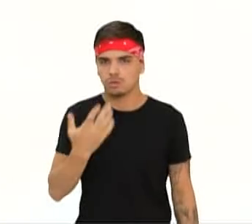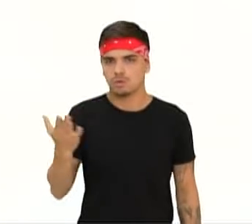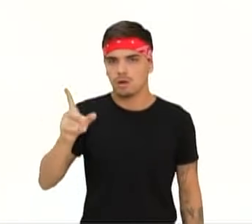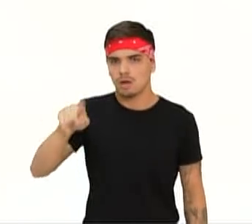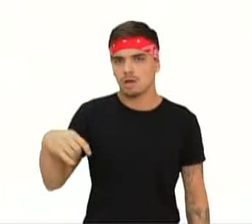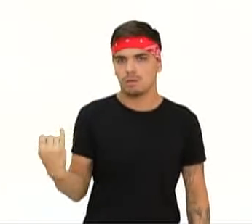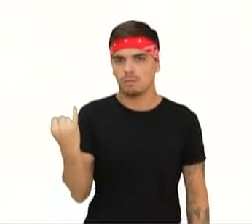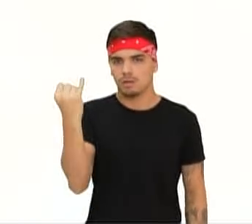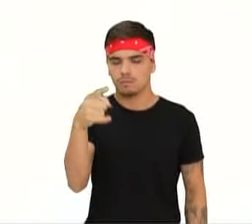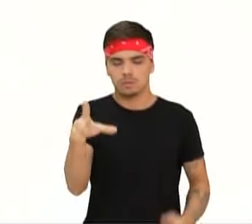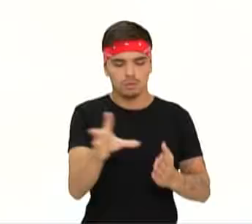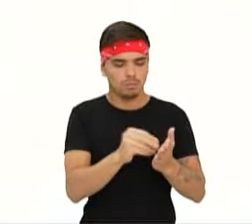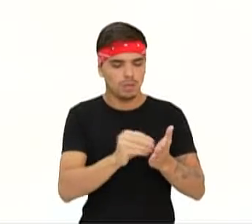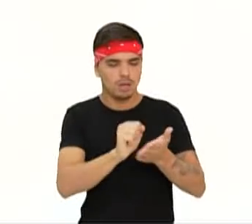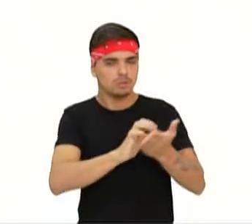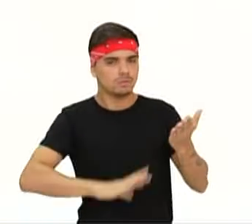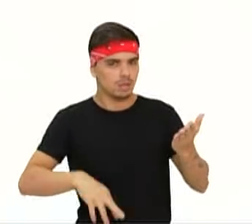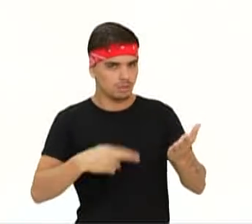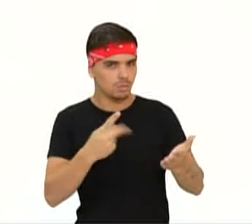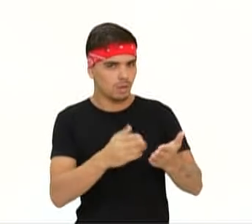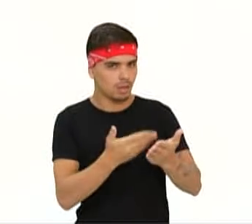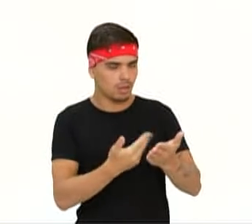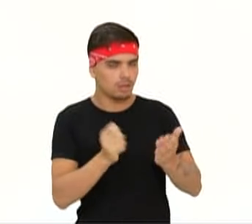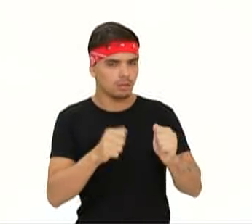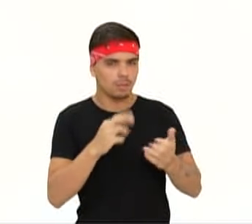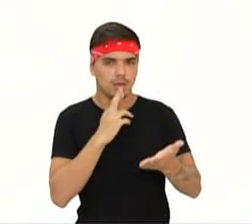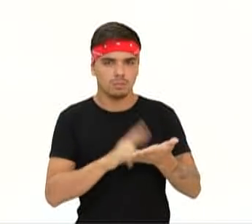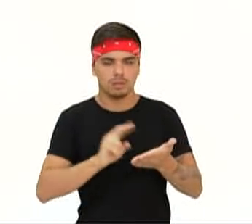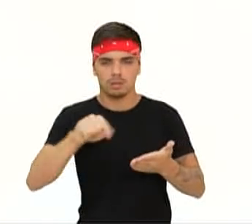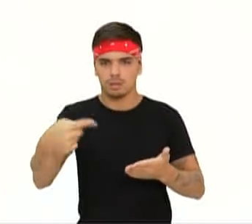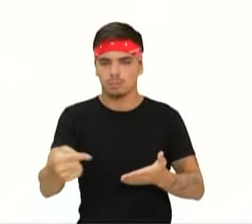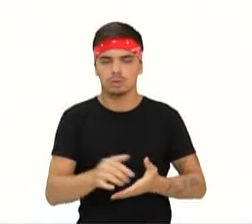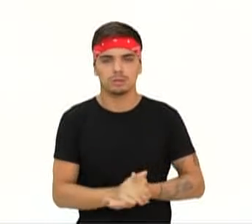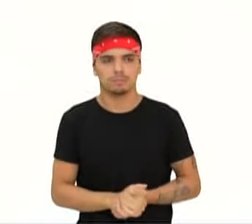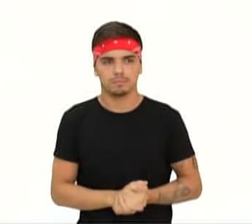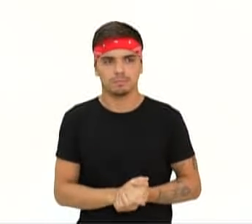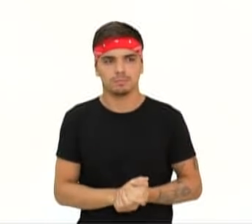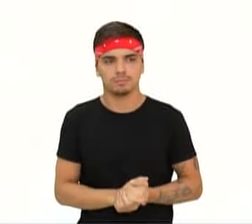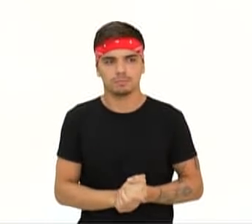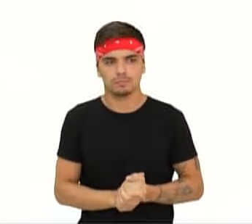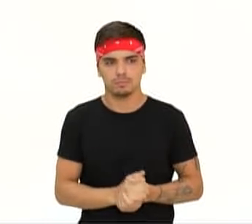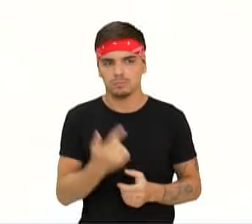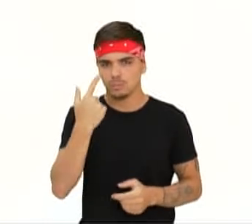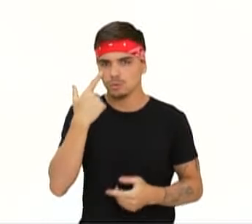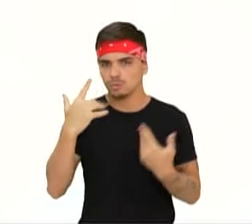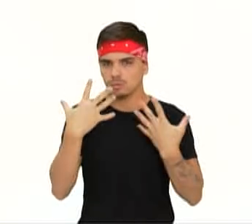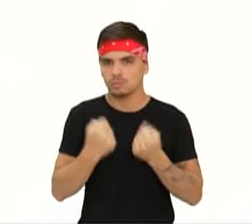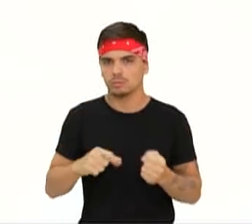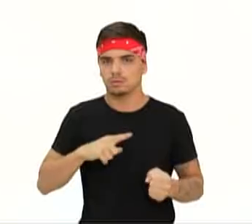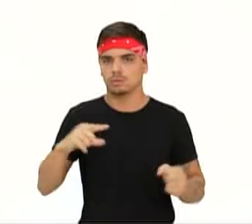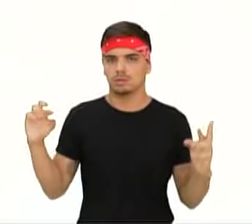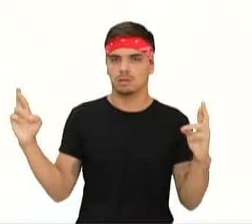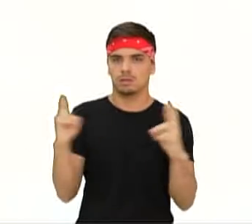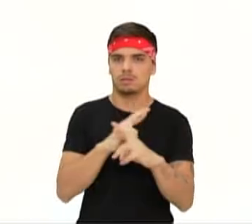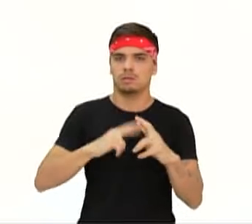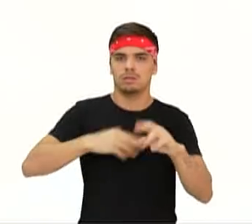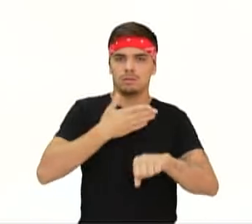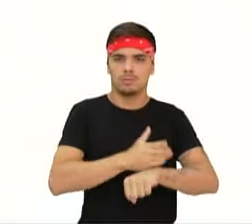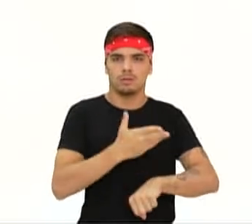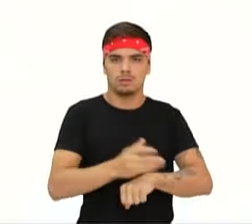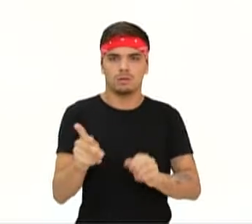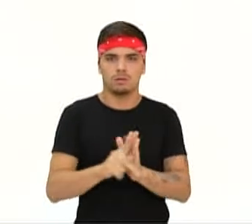Então, é importante você copiar a atividade no caderno para que possa responder. Vamos lá. Considerando a relação entre as